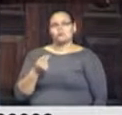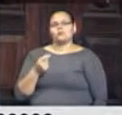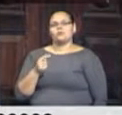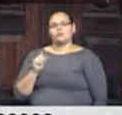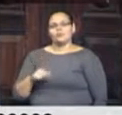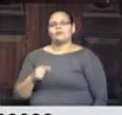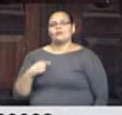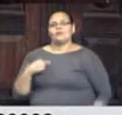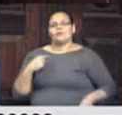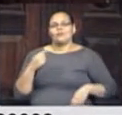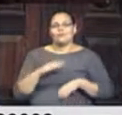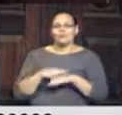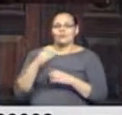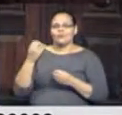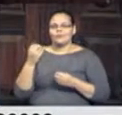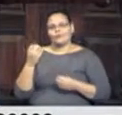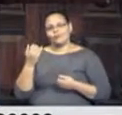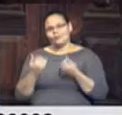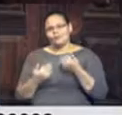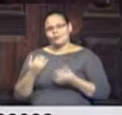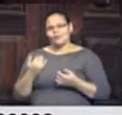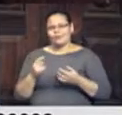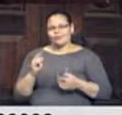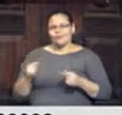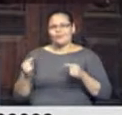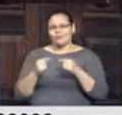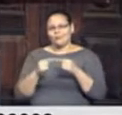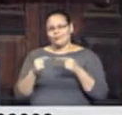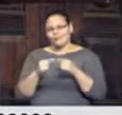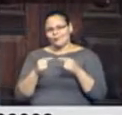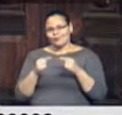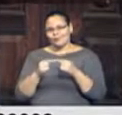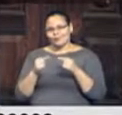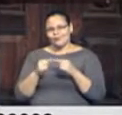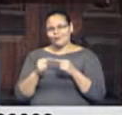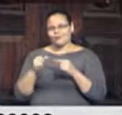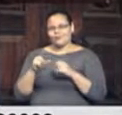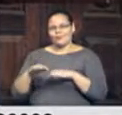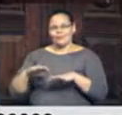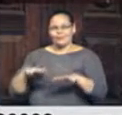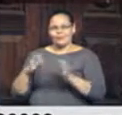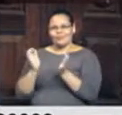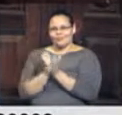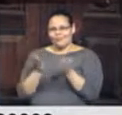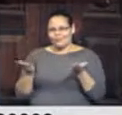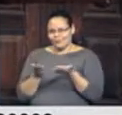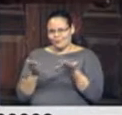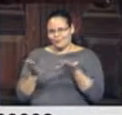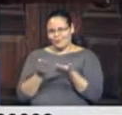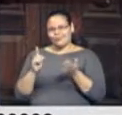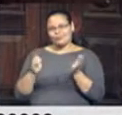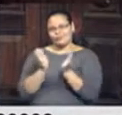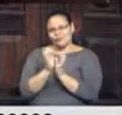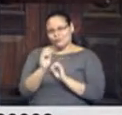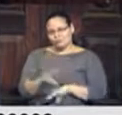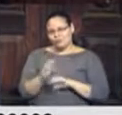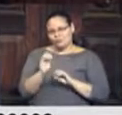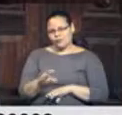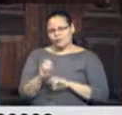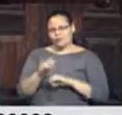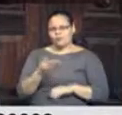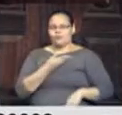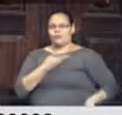das considerações com relação à audiência pública que realizamos no dia de hoje na Comissão de Educação.